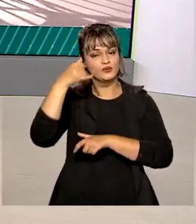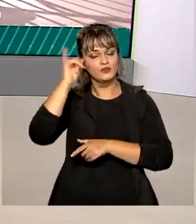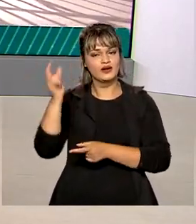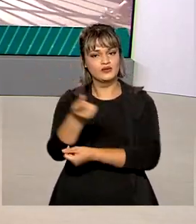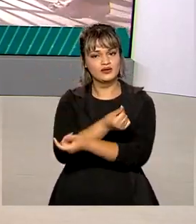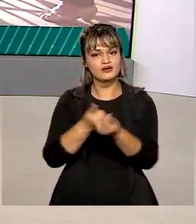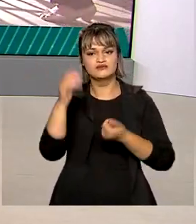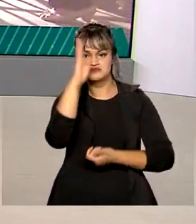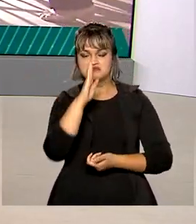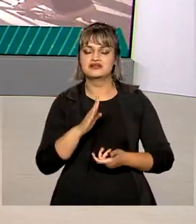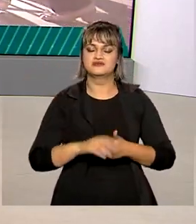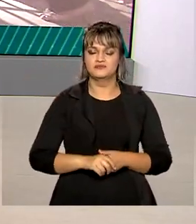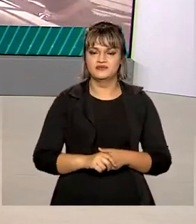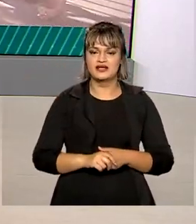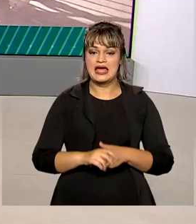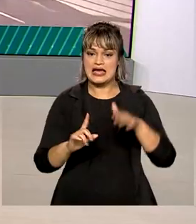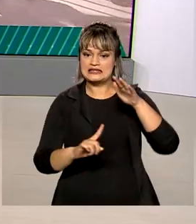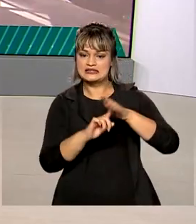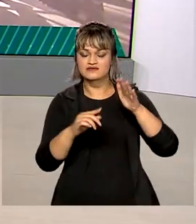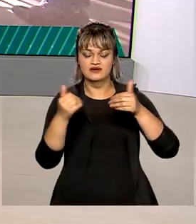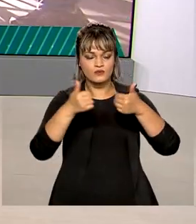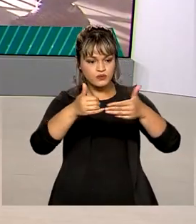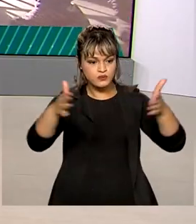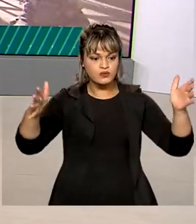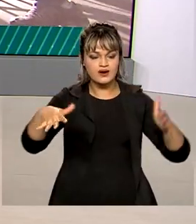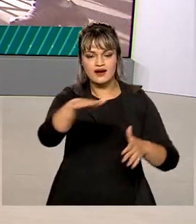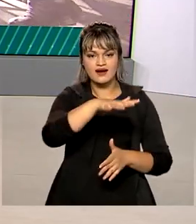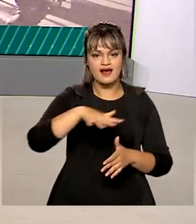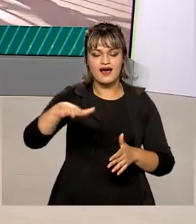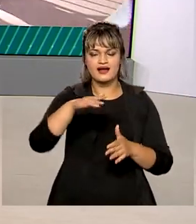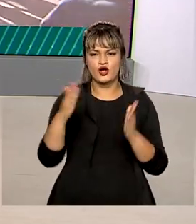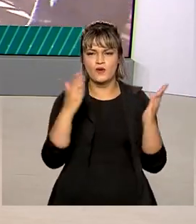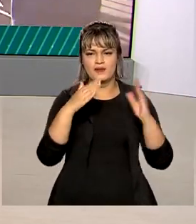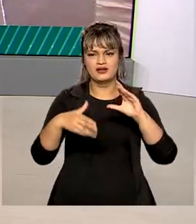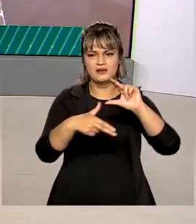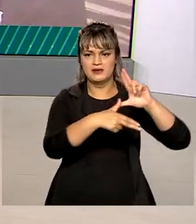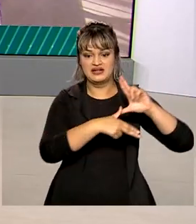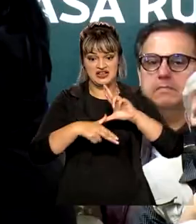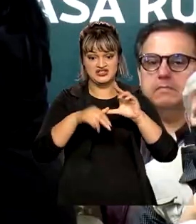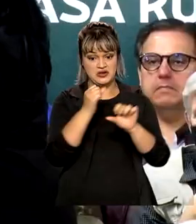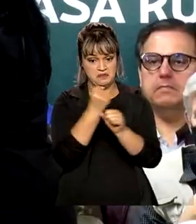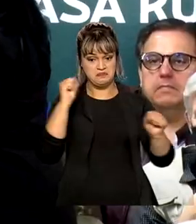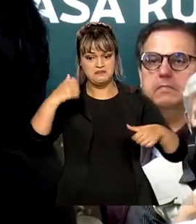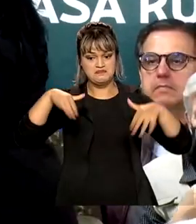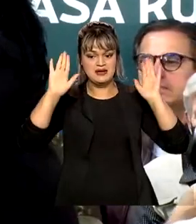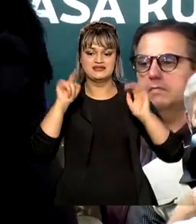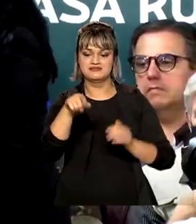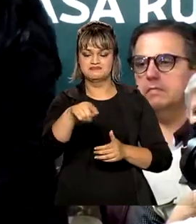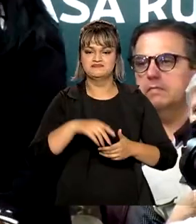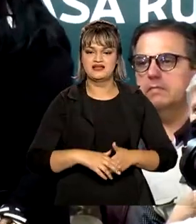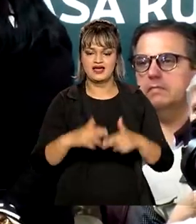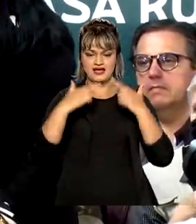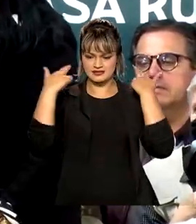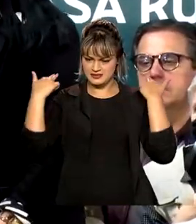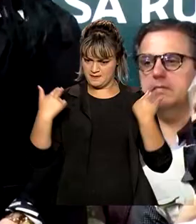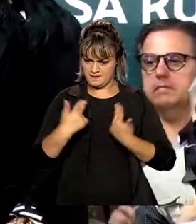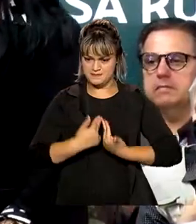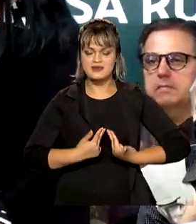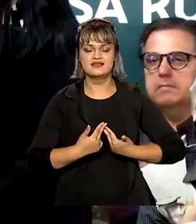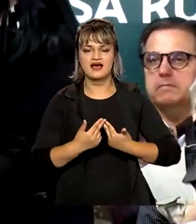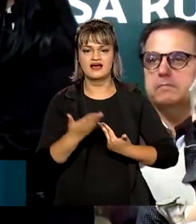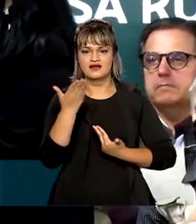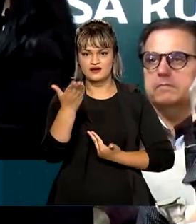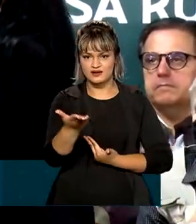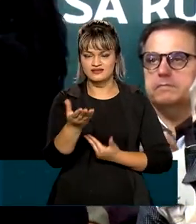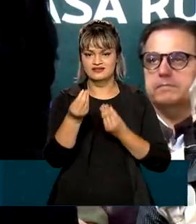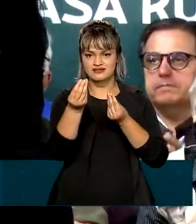país. Essa é a maior feira a céu aberto do setor na América Latina. A medalha Farroupilha foi